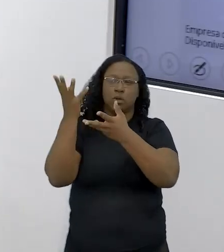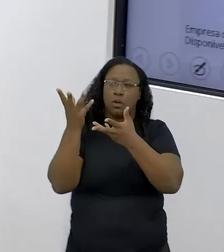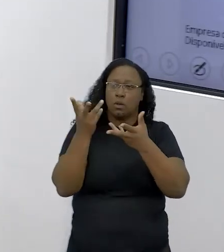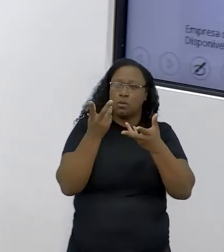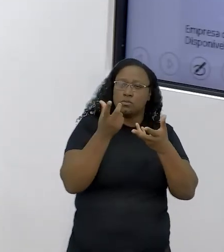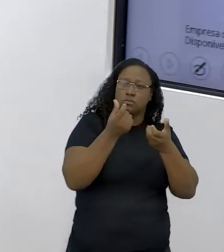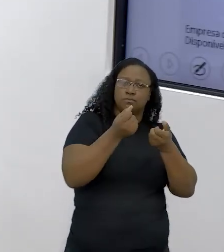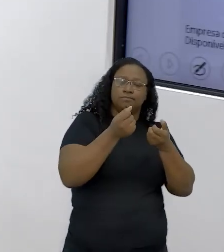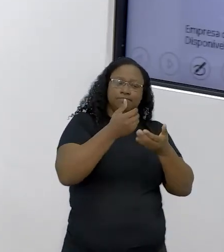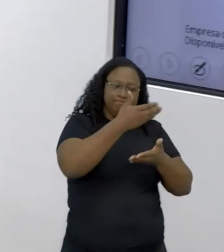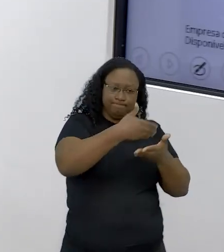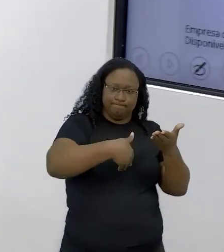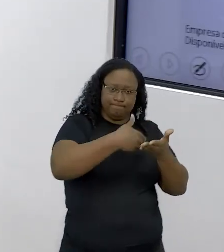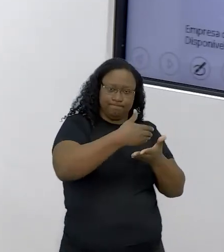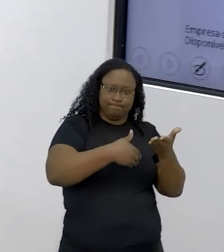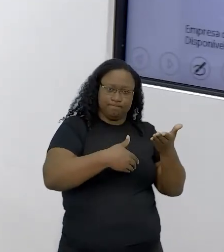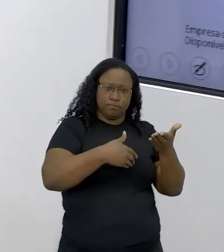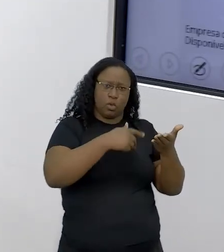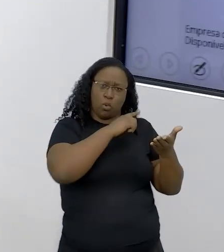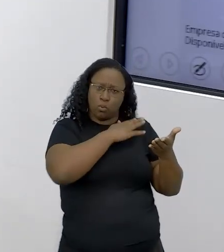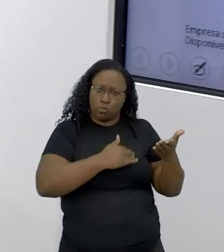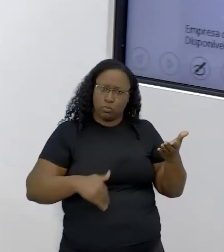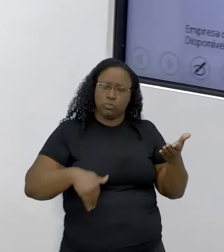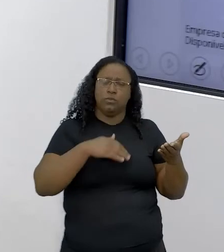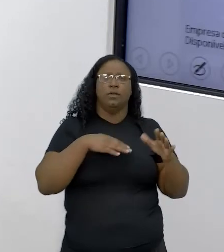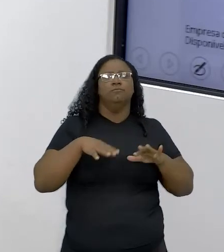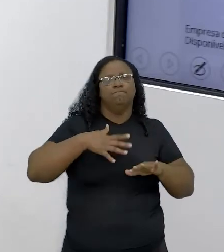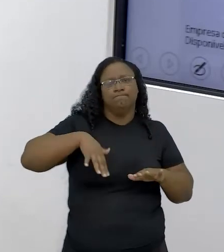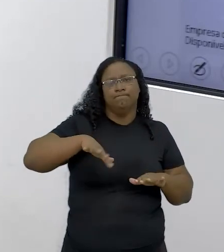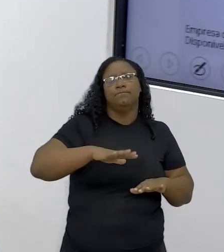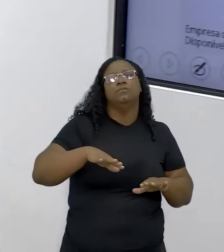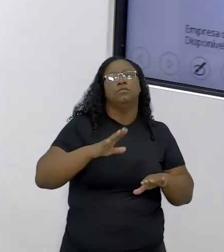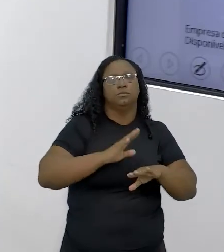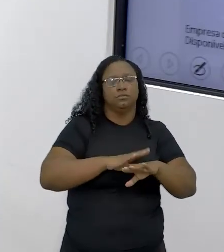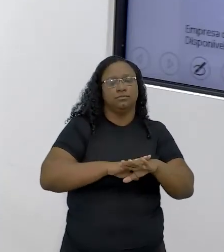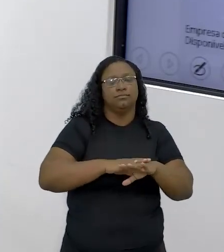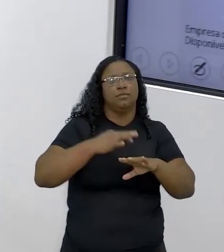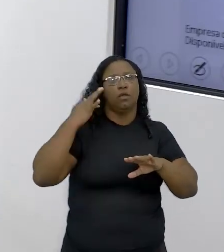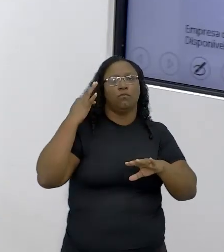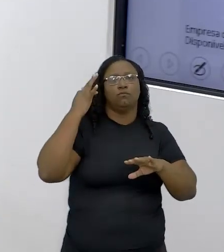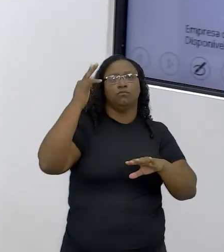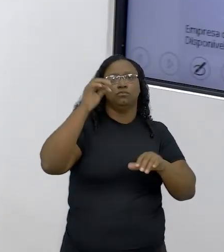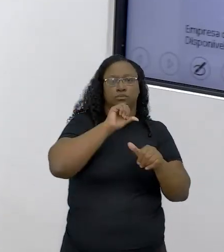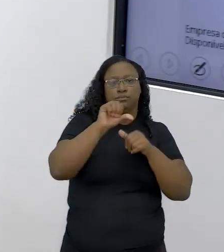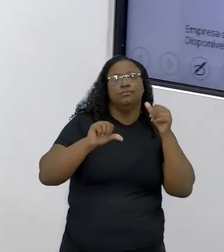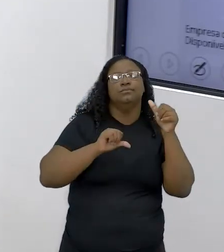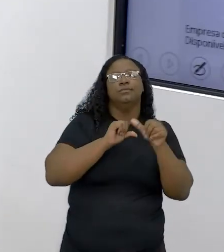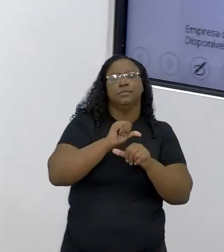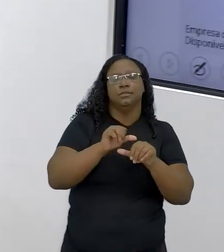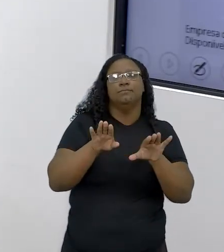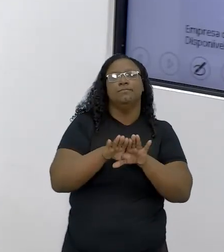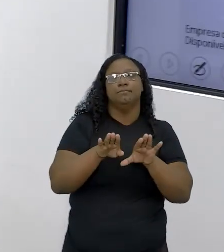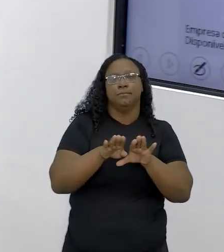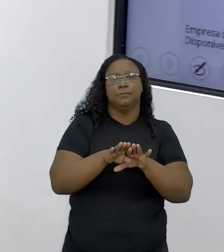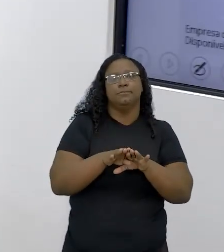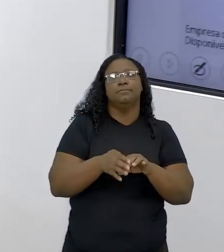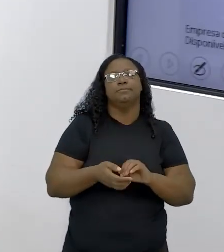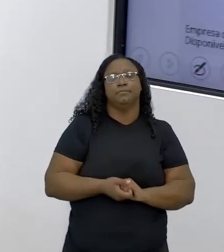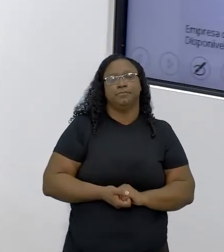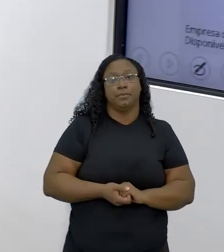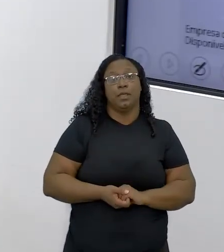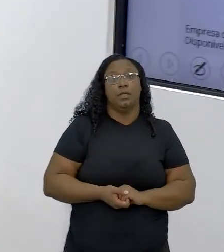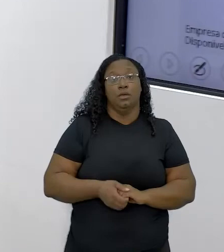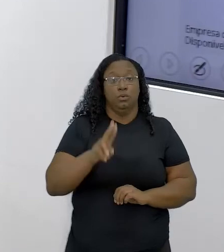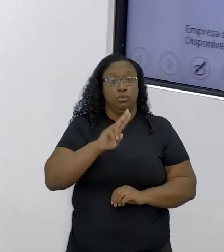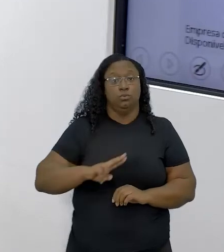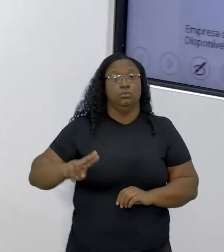para vocês, os planos do governo e tudo mais, já tem essa proposta de fazer esta troca aí, né? Usar termoelétricas